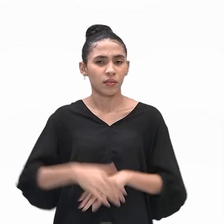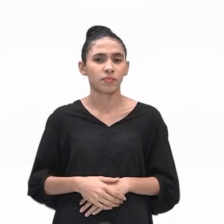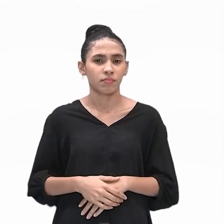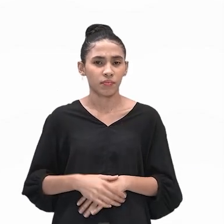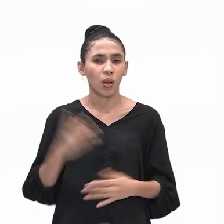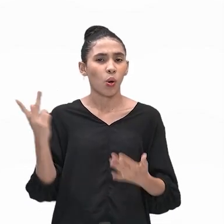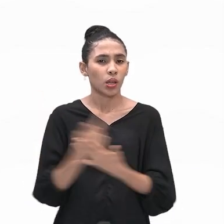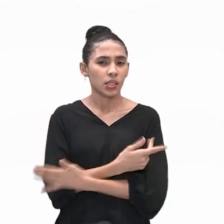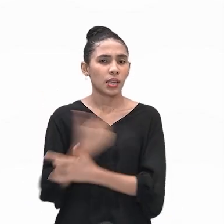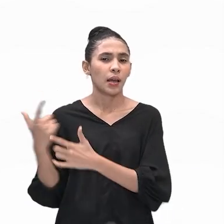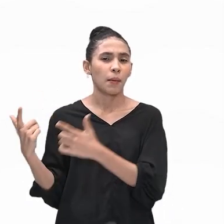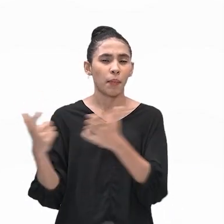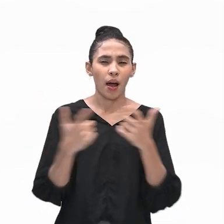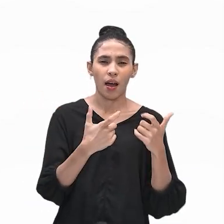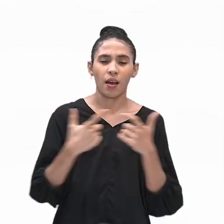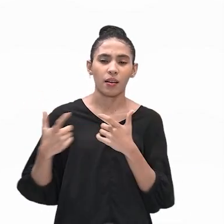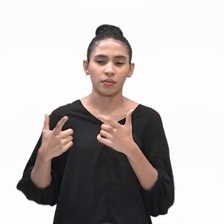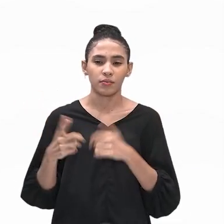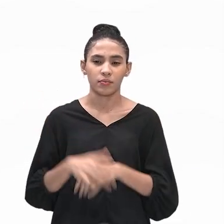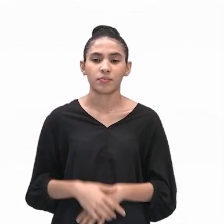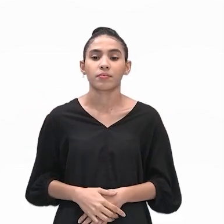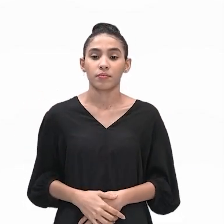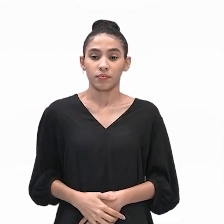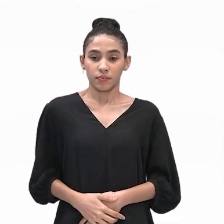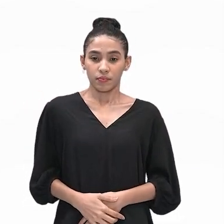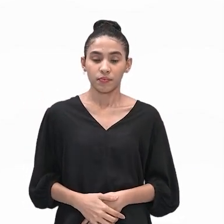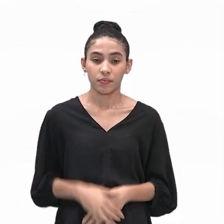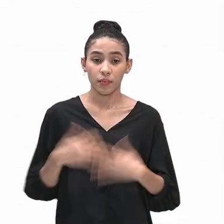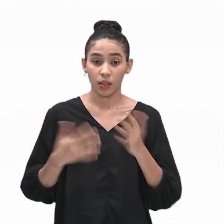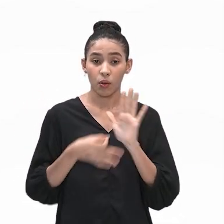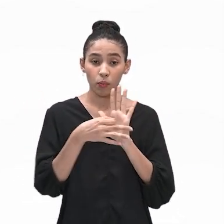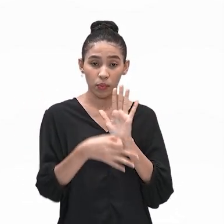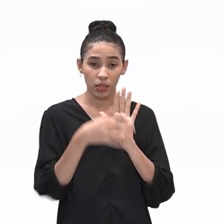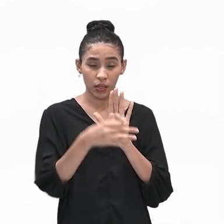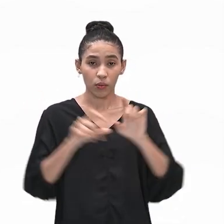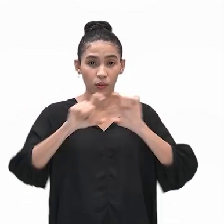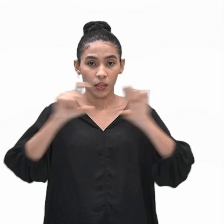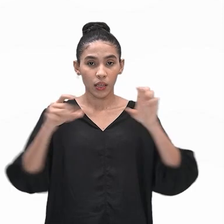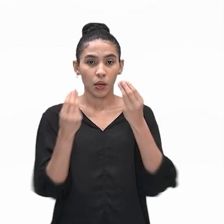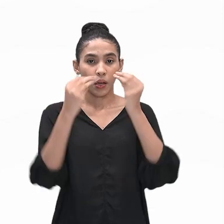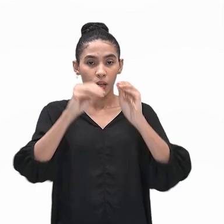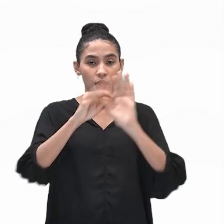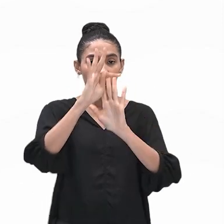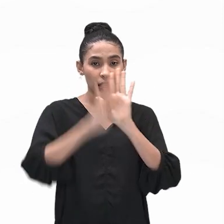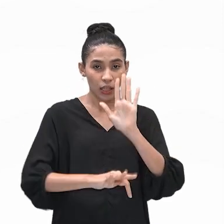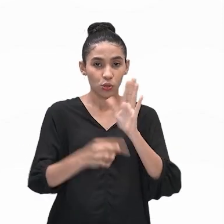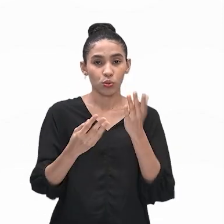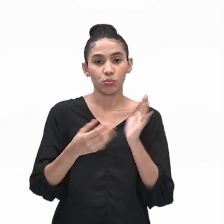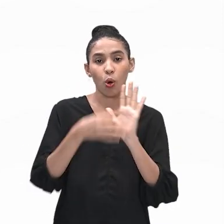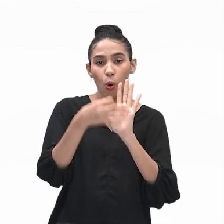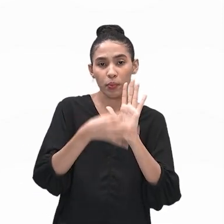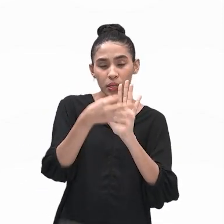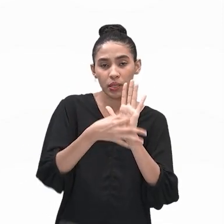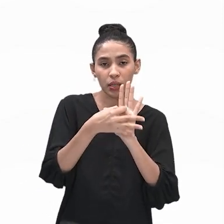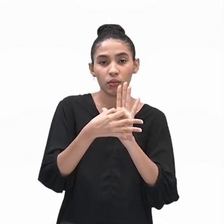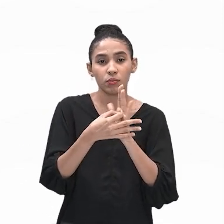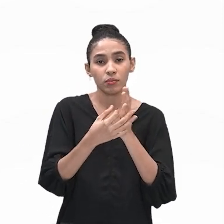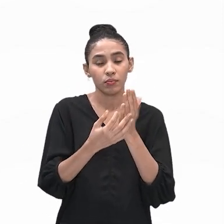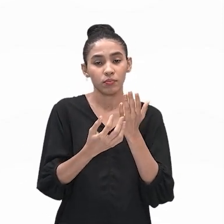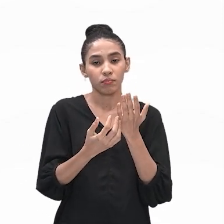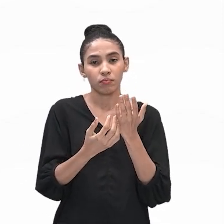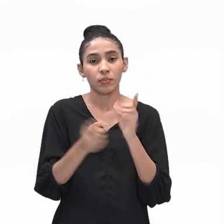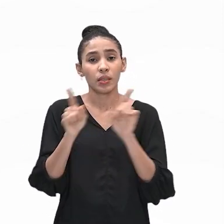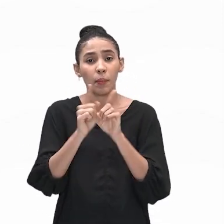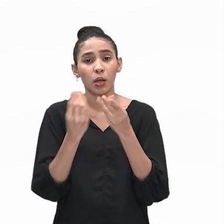uma guerra contra todos. Então, ele colocou a opinião dele ali e trouxe uma autoridade